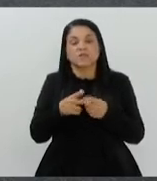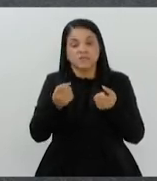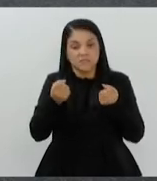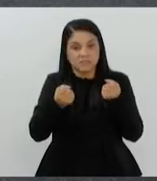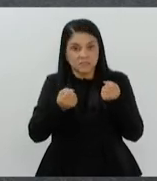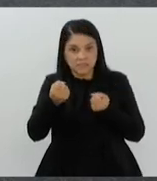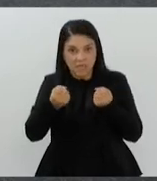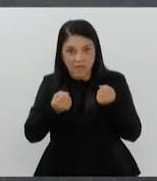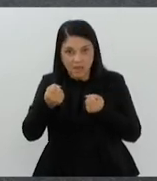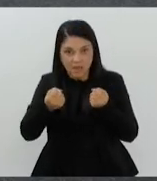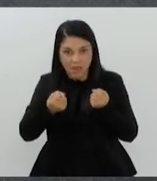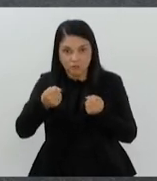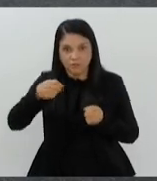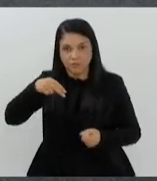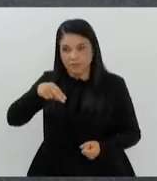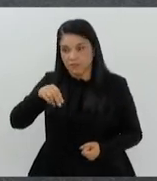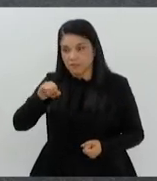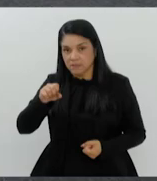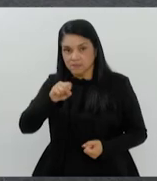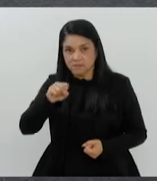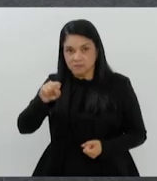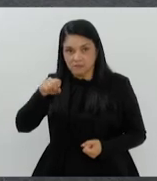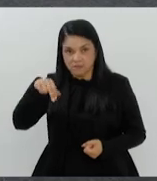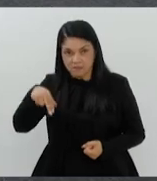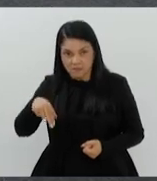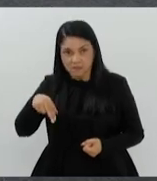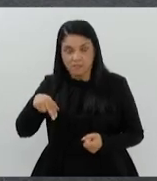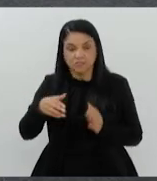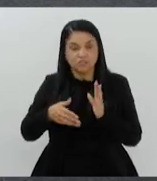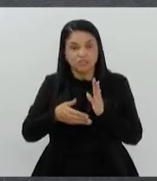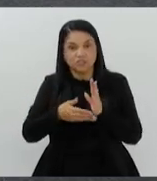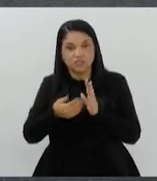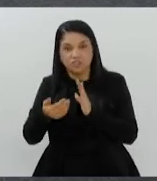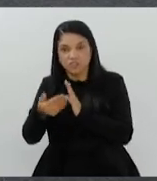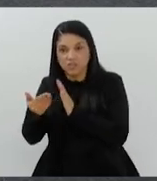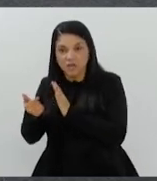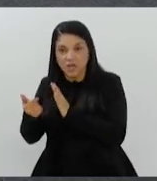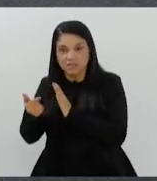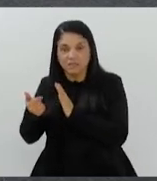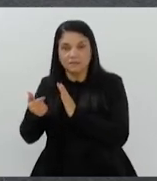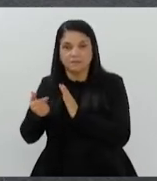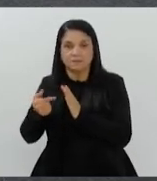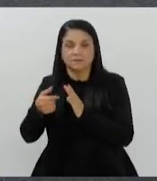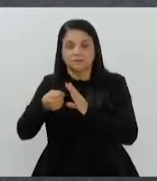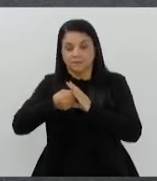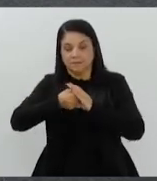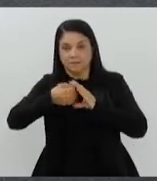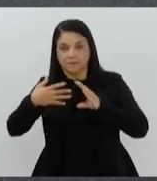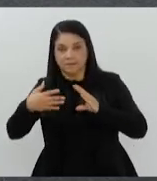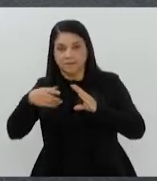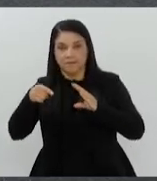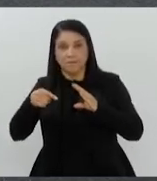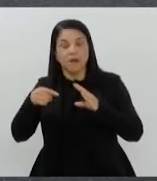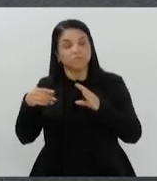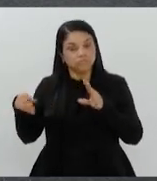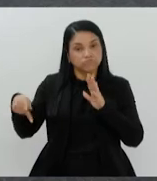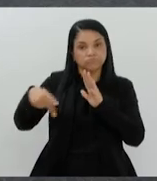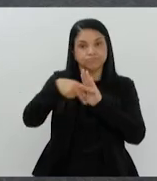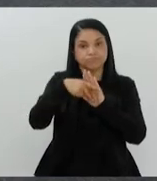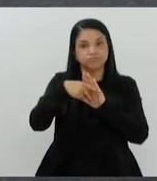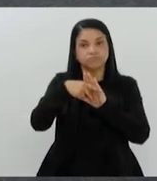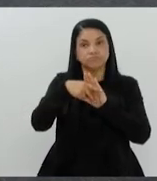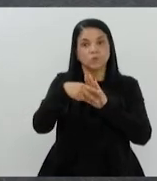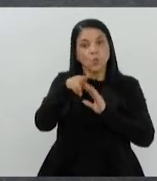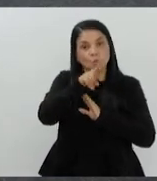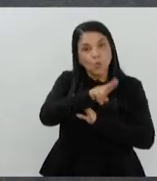viaturas sejam tiradas da condição de descaracterizadas para caracterizadas e usadas aí